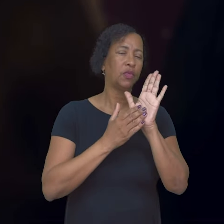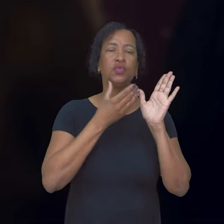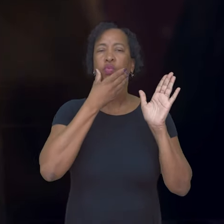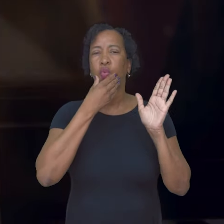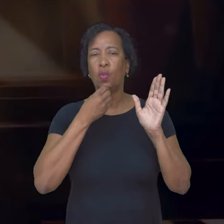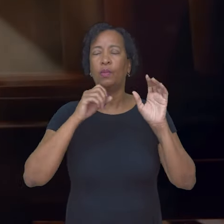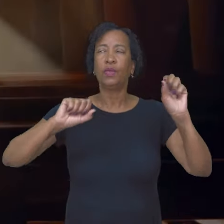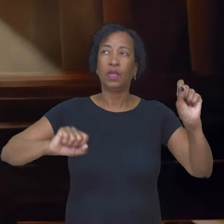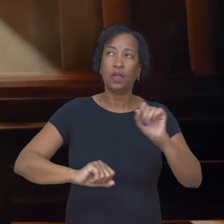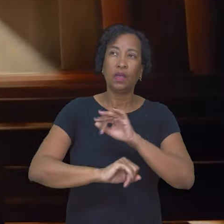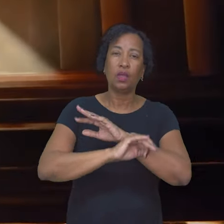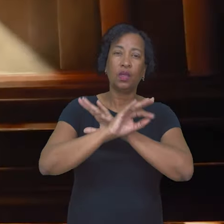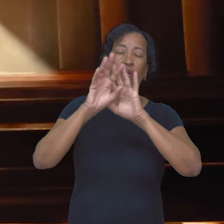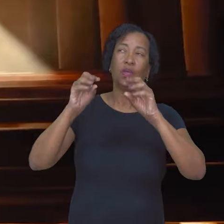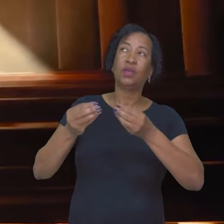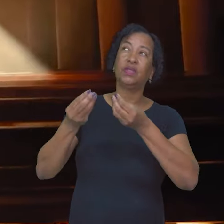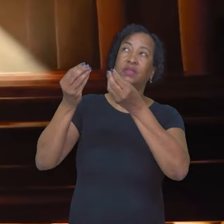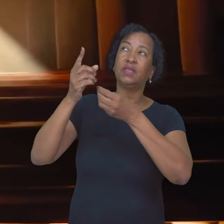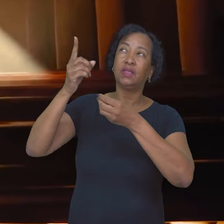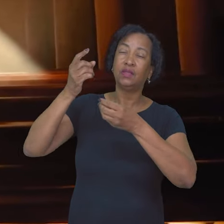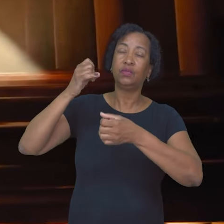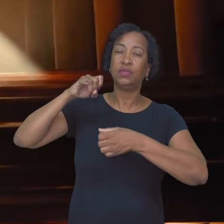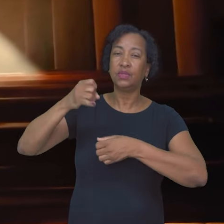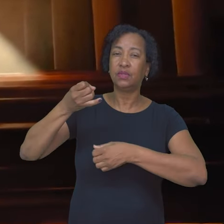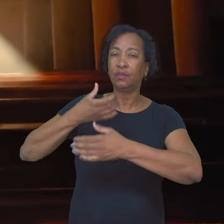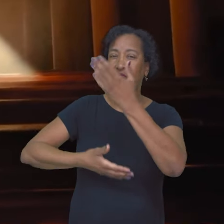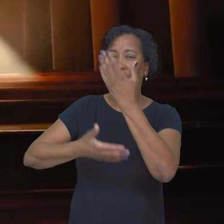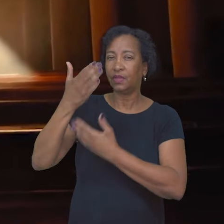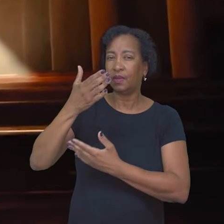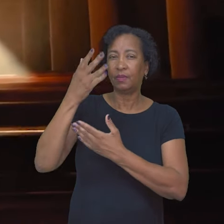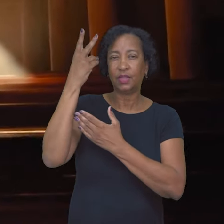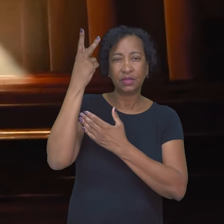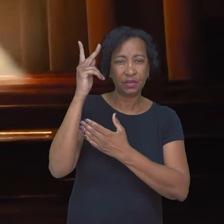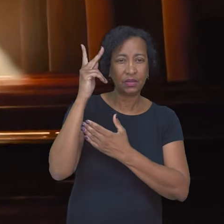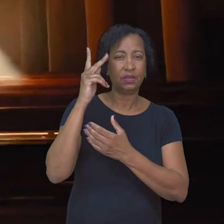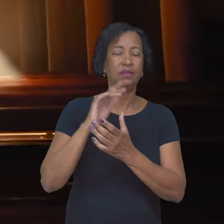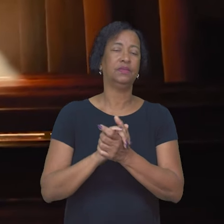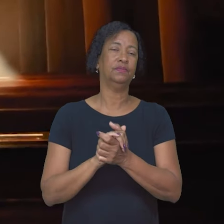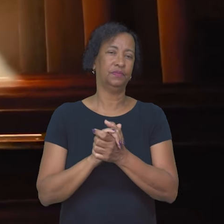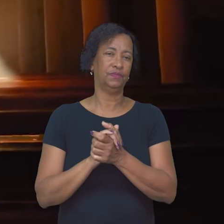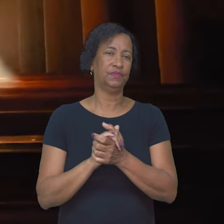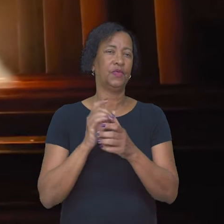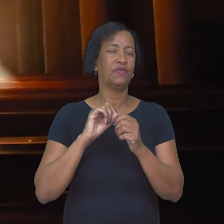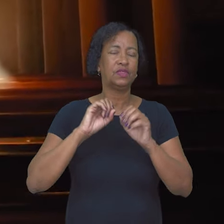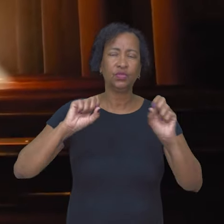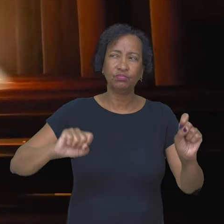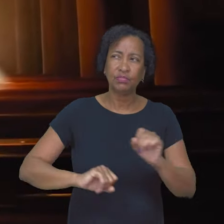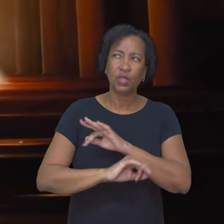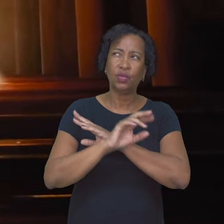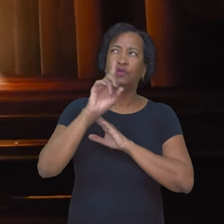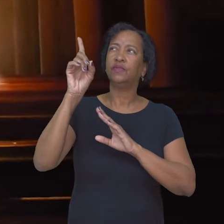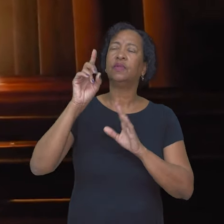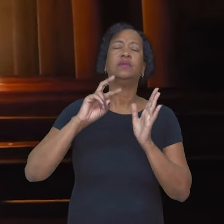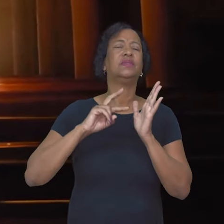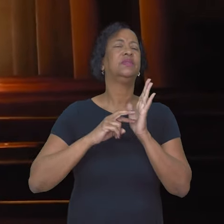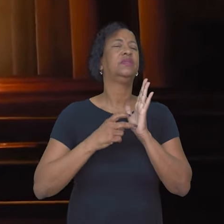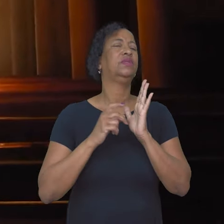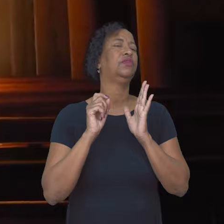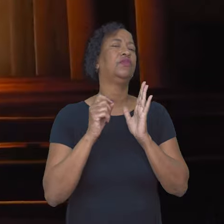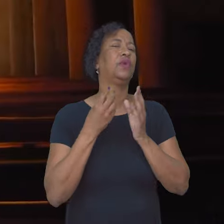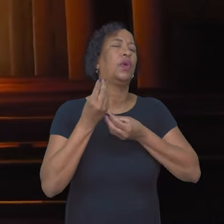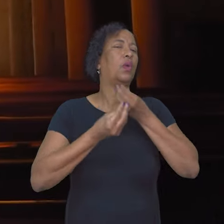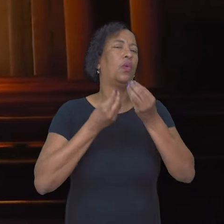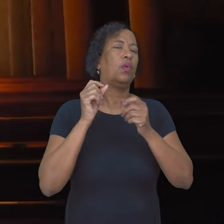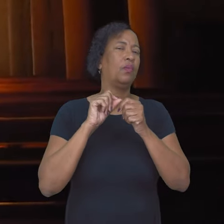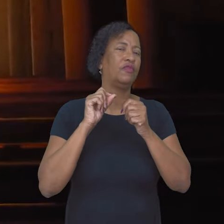Usufruir para sempre da sua presença nós somos feitos para glorificar a Deus o que isso significa e como fazemos